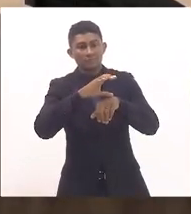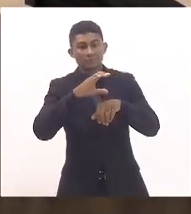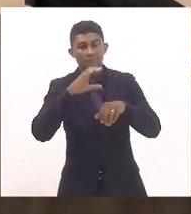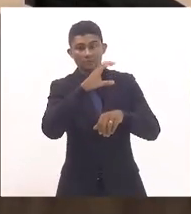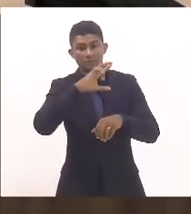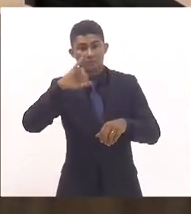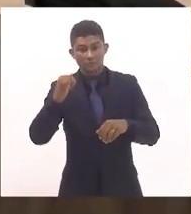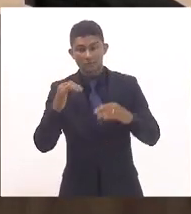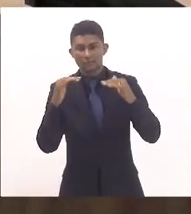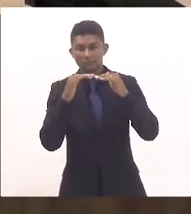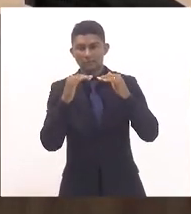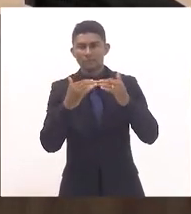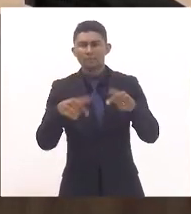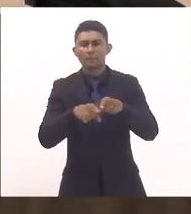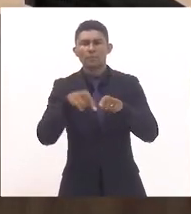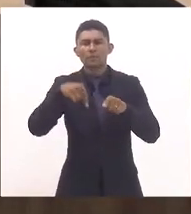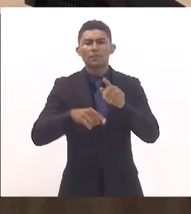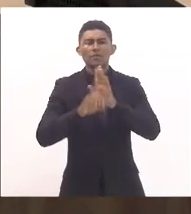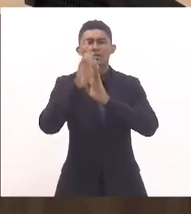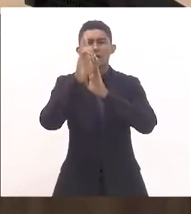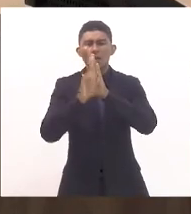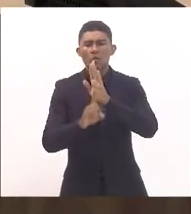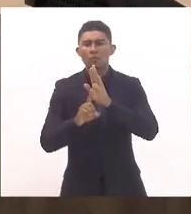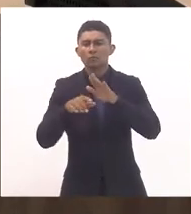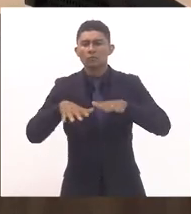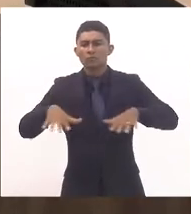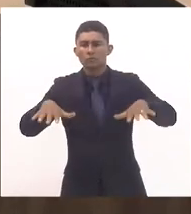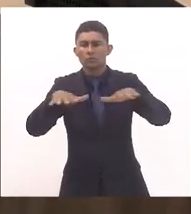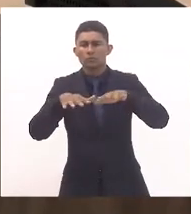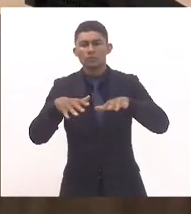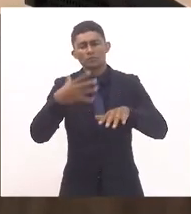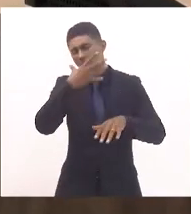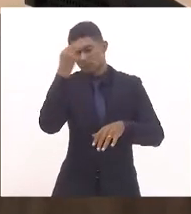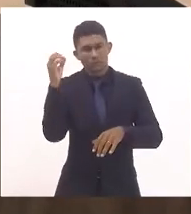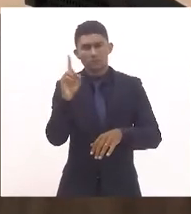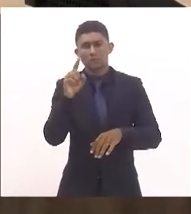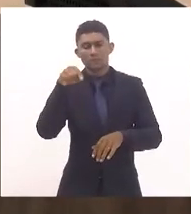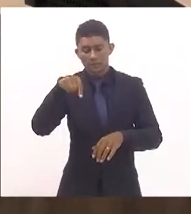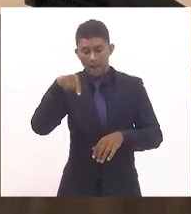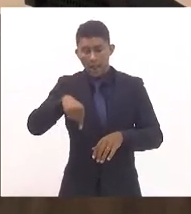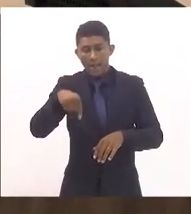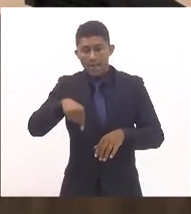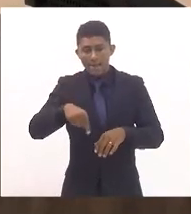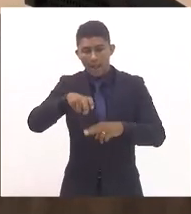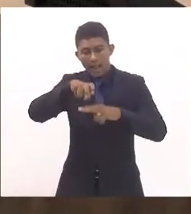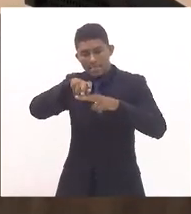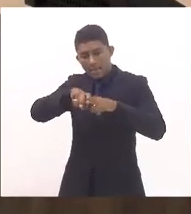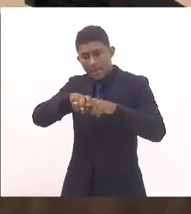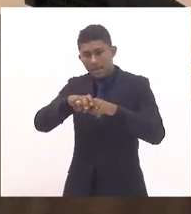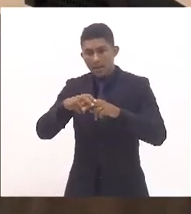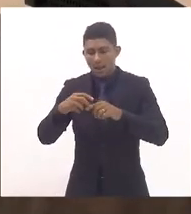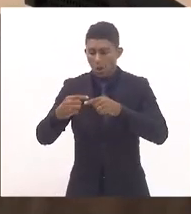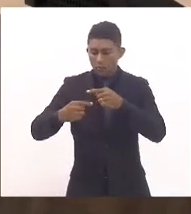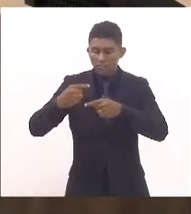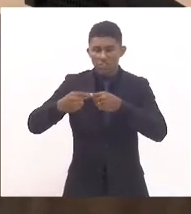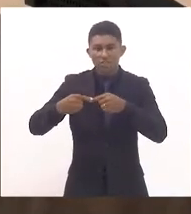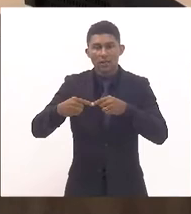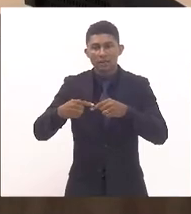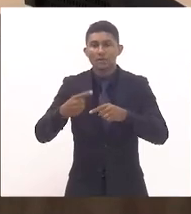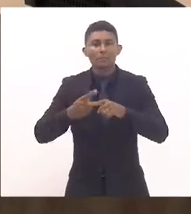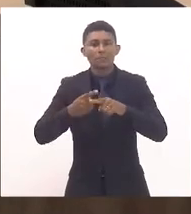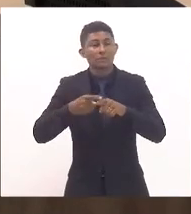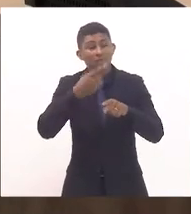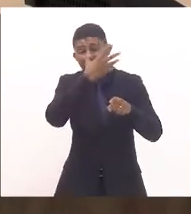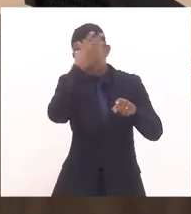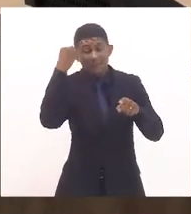diretor-geral da casa, que não esqueça de colocar as rodinhas aqui nas cadeiras, porque ele está com amnésia e nós